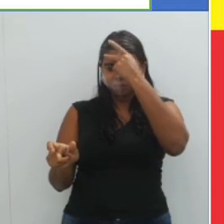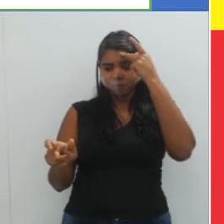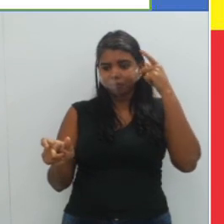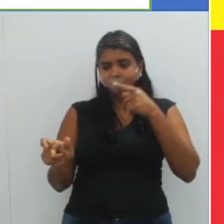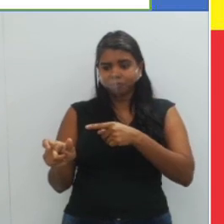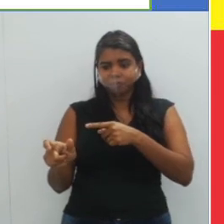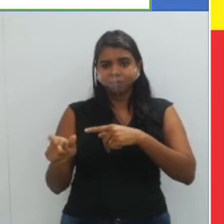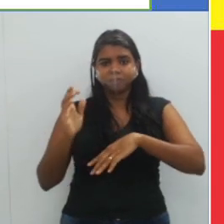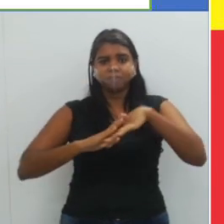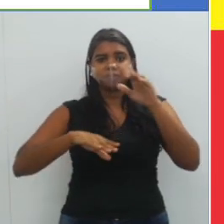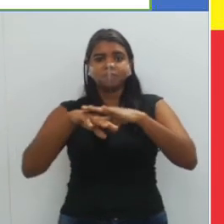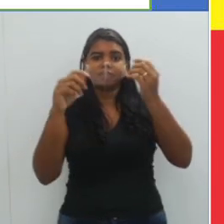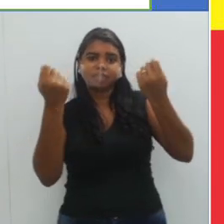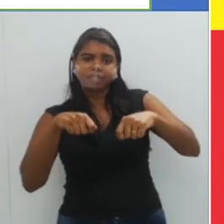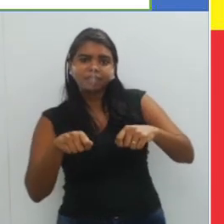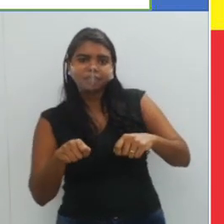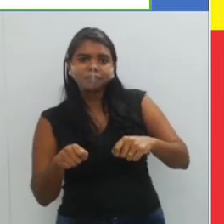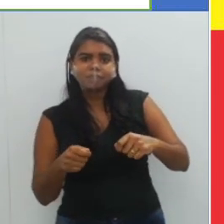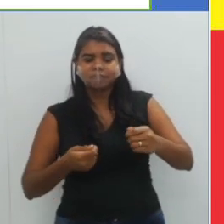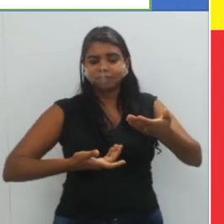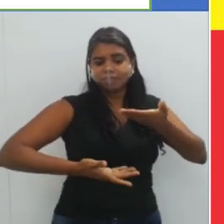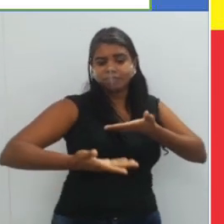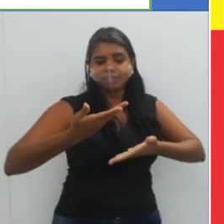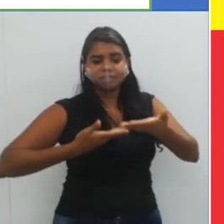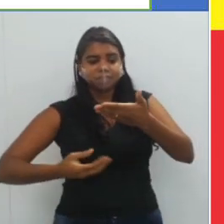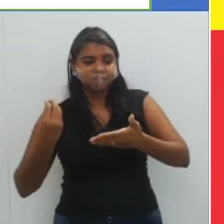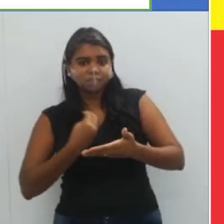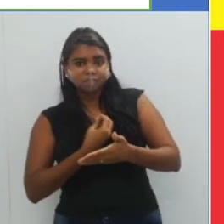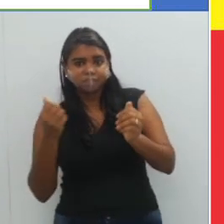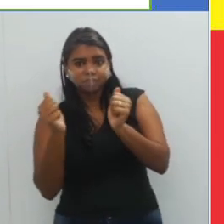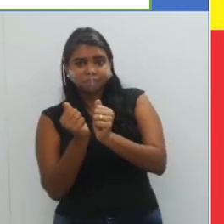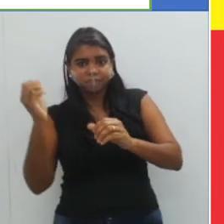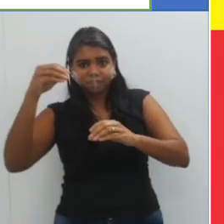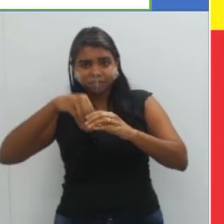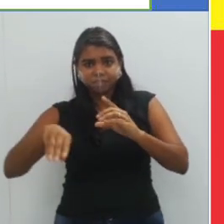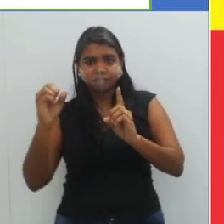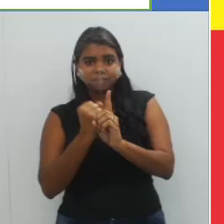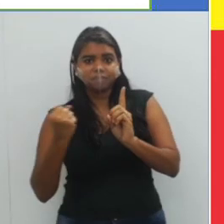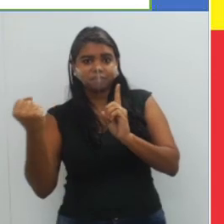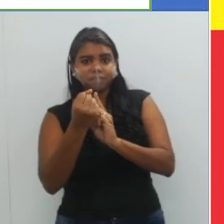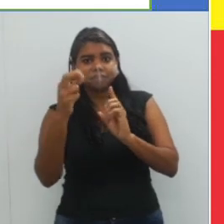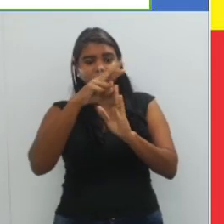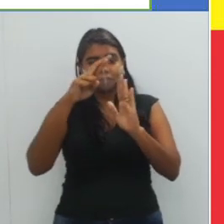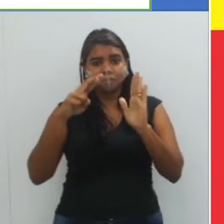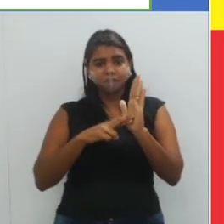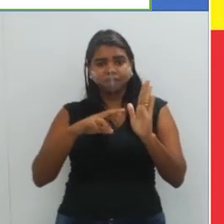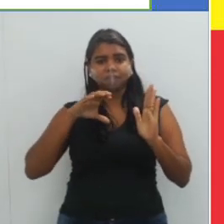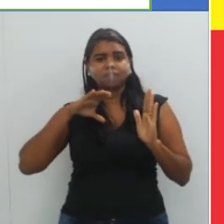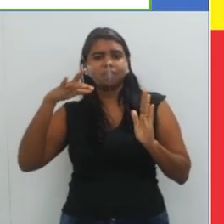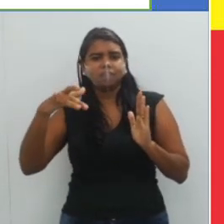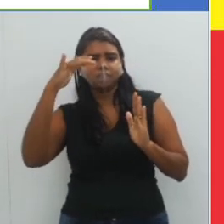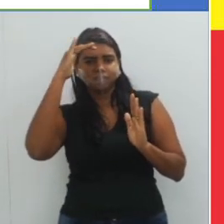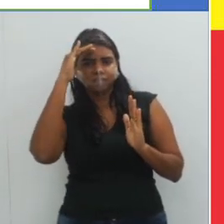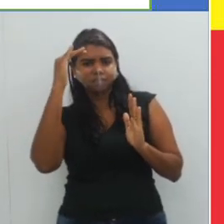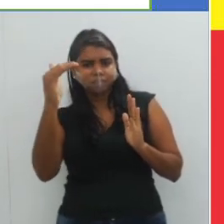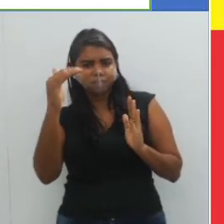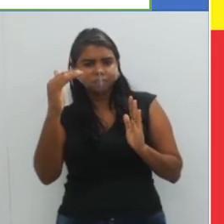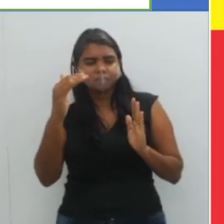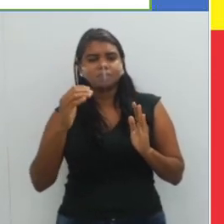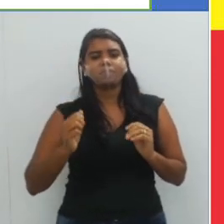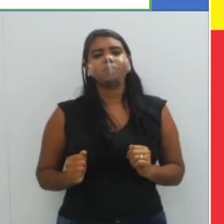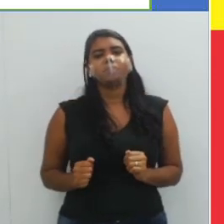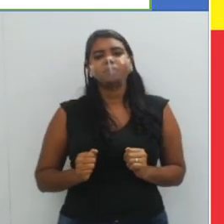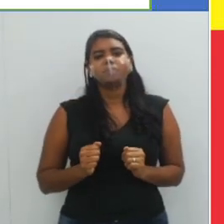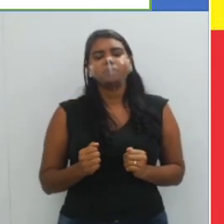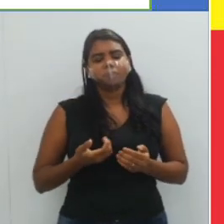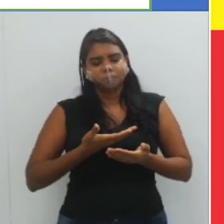a sua capacidade de conviver em uma sociedade com regras éticas e de respeitá-las em prol